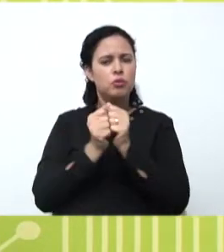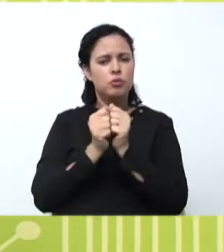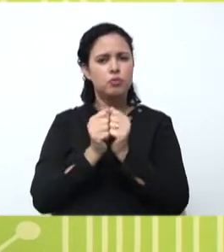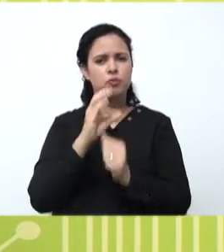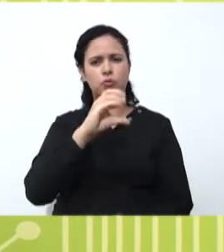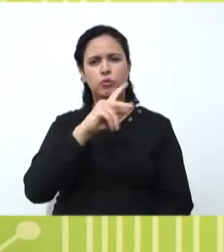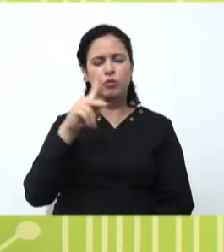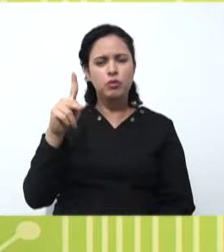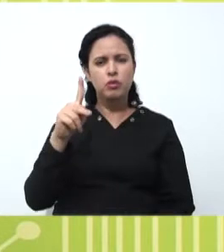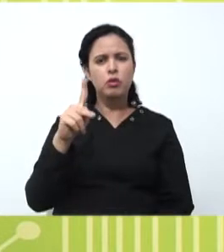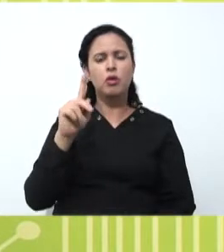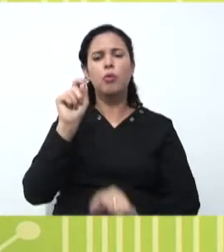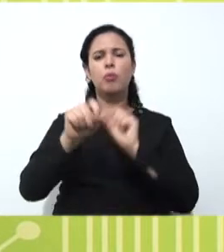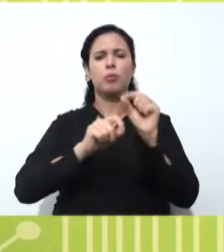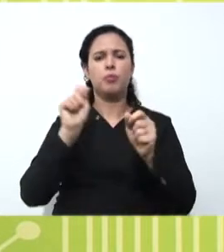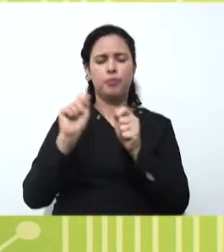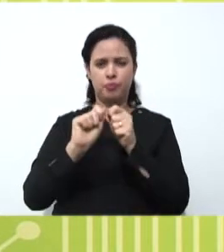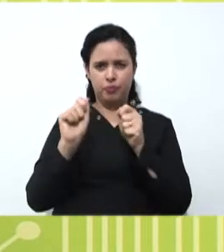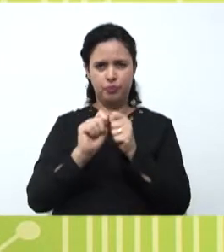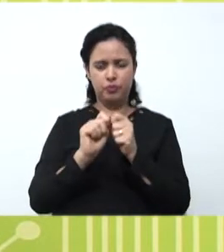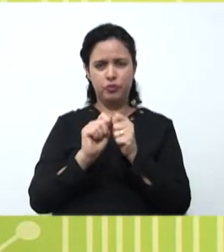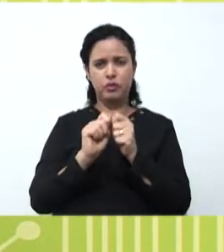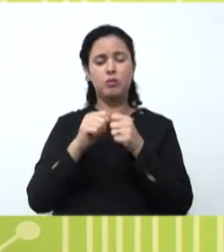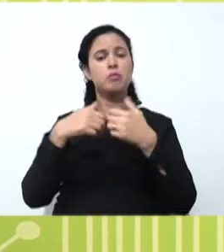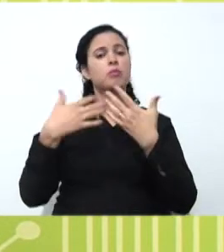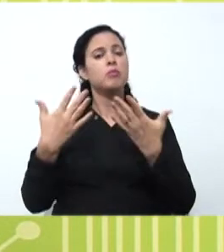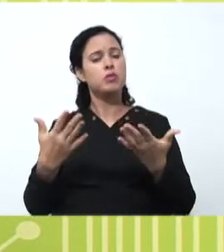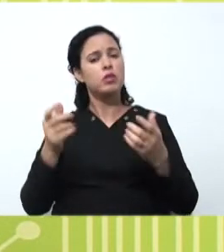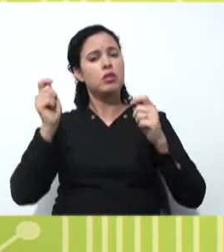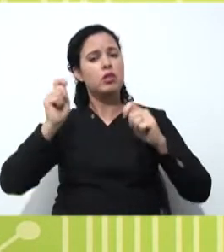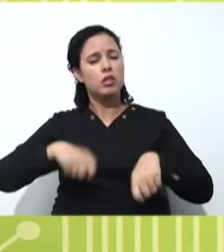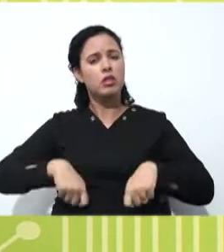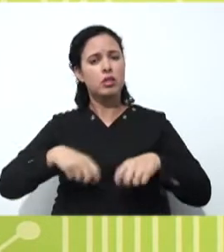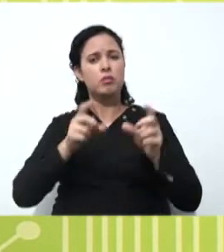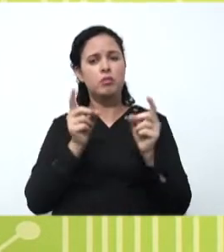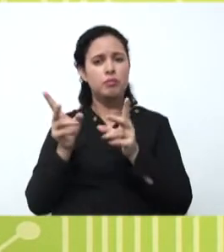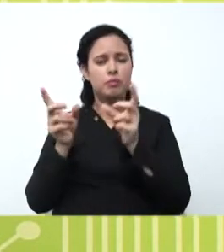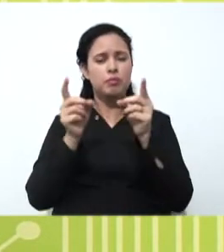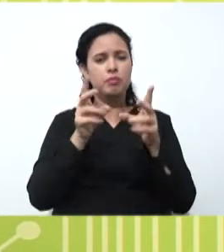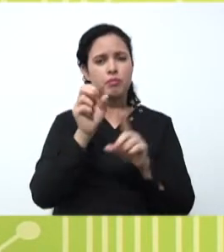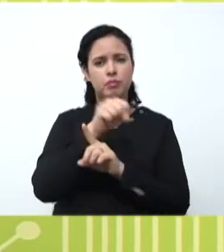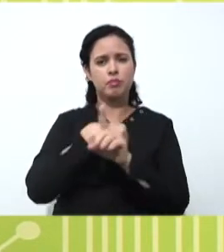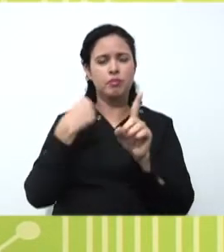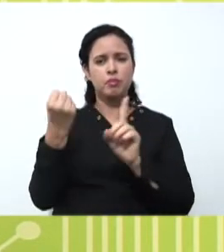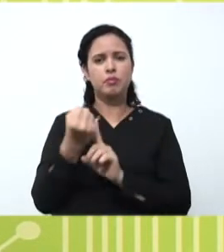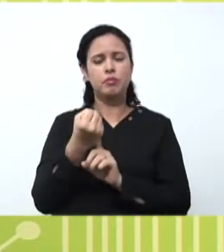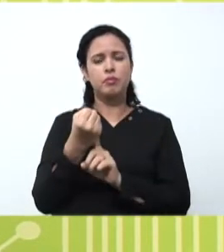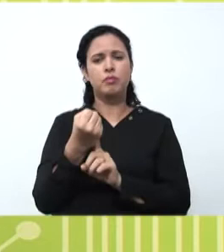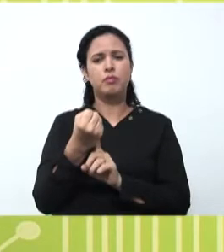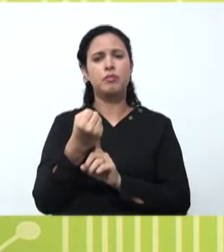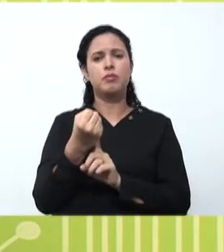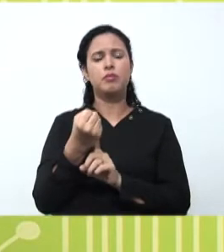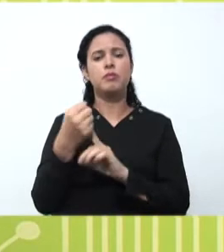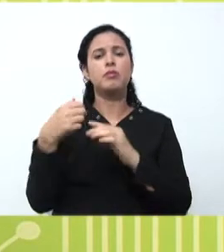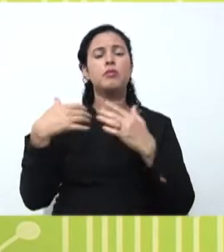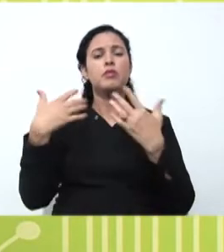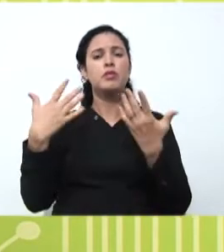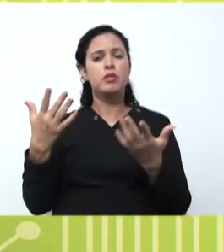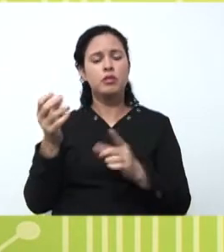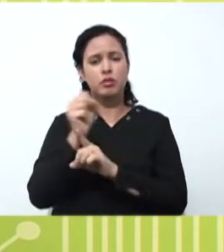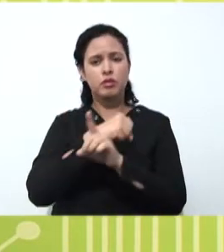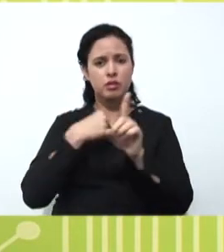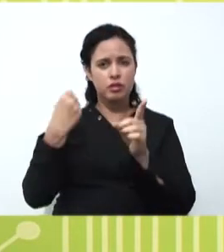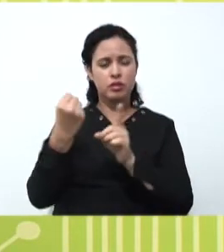que a gente vai produzir? O que a gente já produz e o que a gente pode oferecer para a sociedade? E aí a sociedade vai